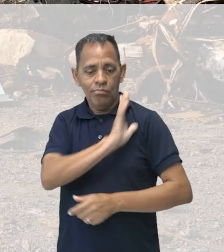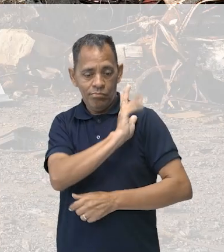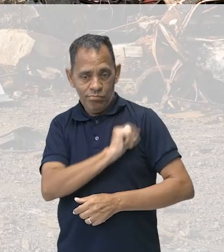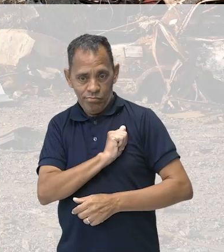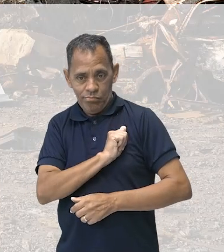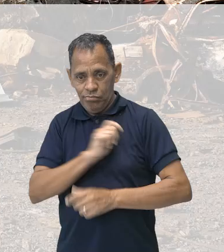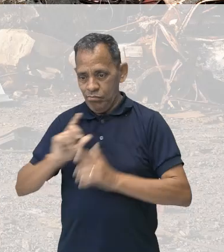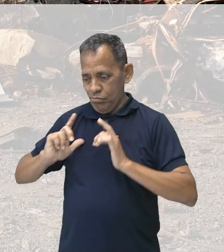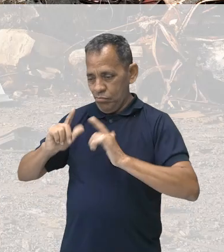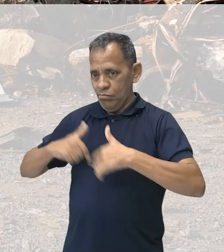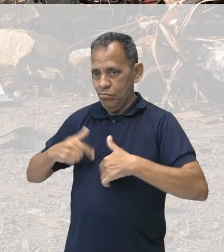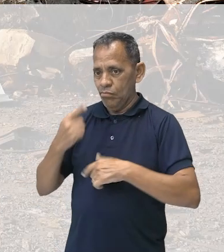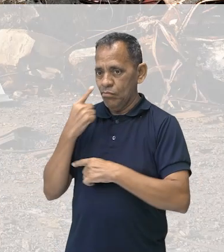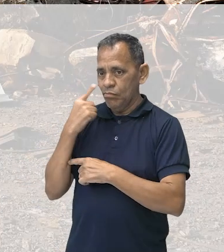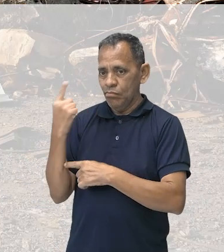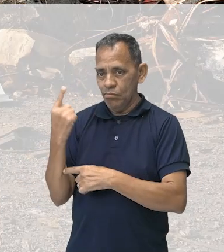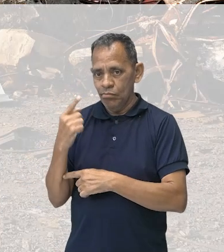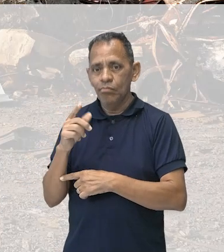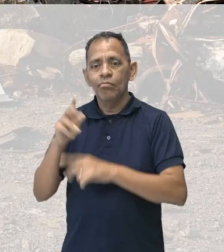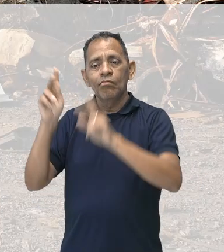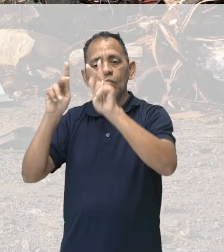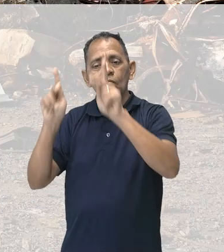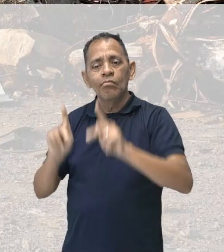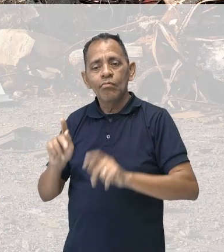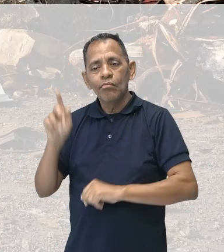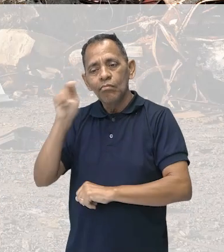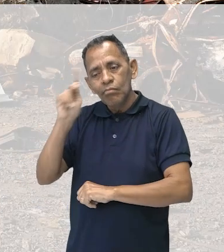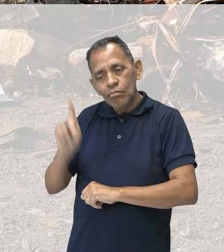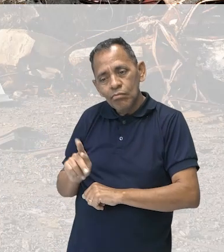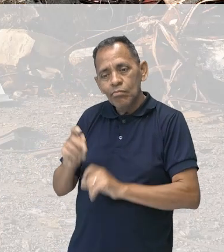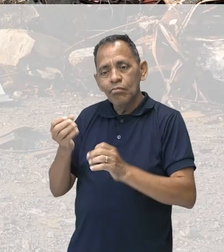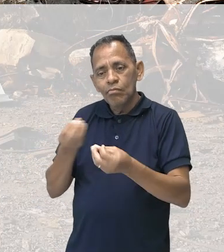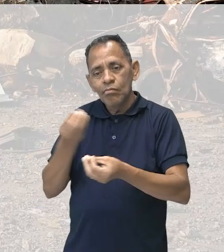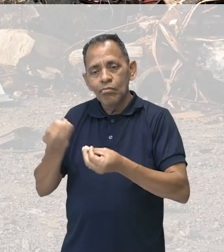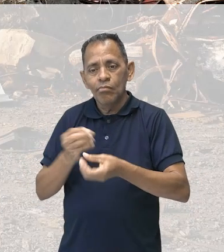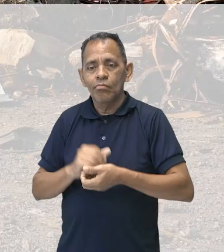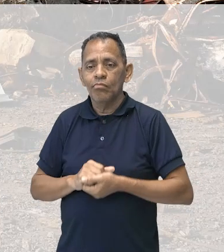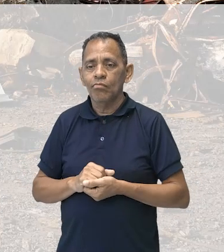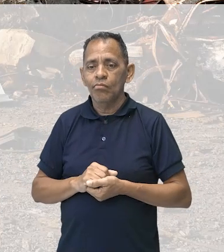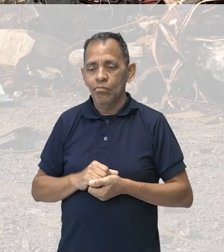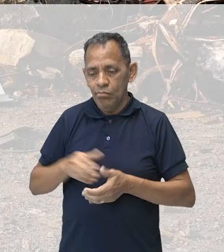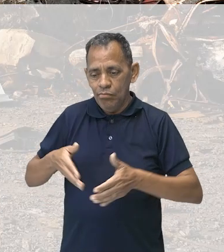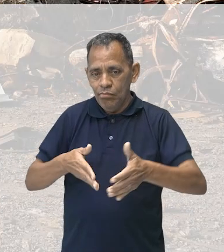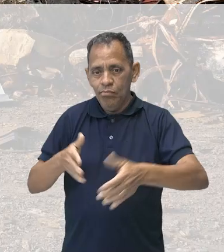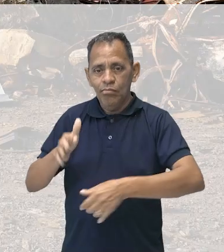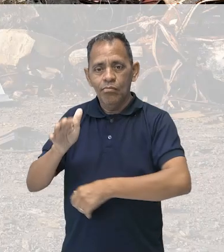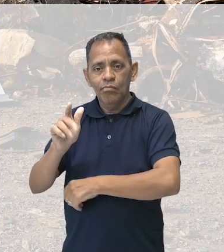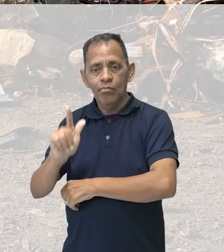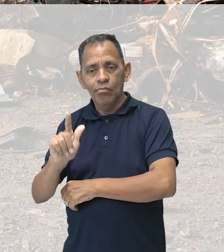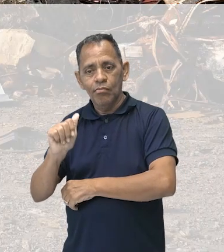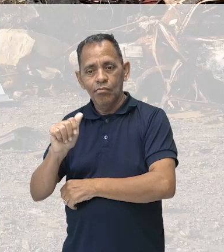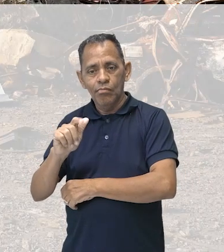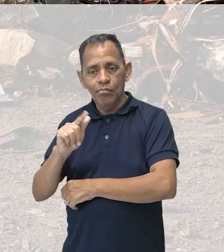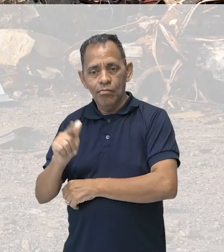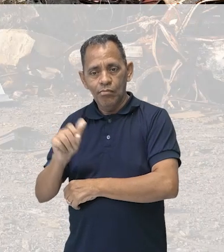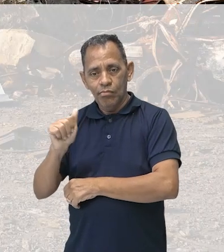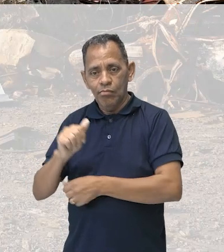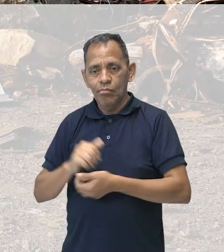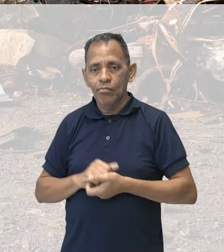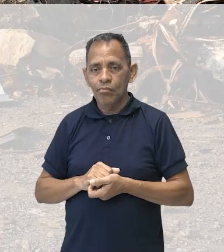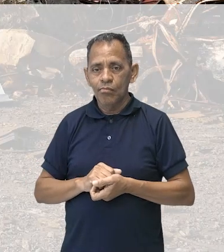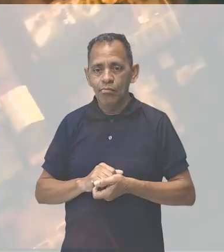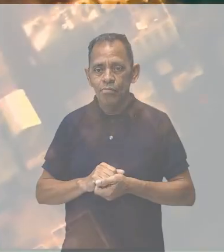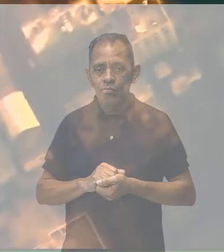ver um pouco mais sobre essa história aí do Hamas, dessa faixa de Gaza também aí. Presta atenção que a gente já